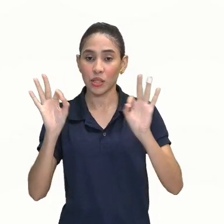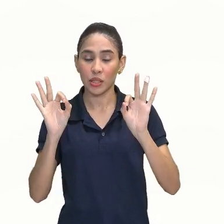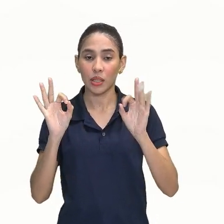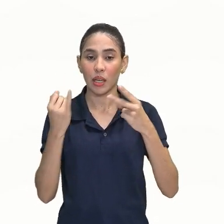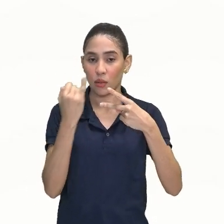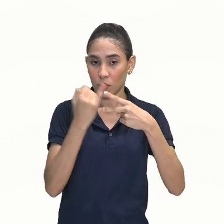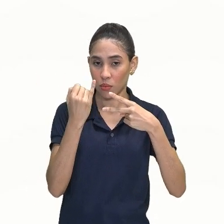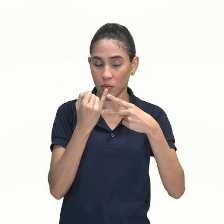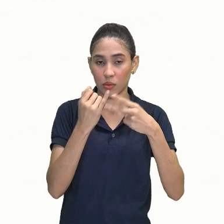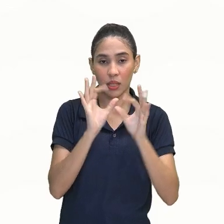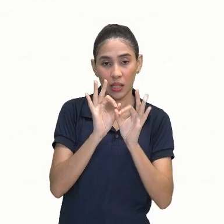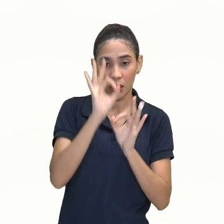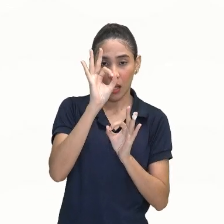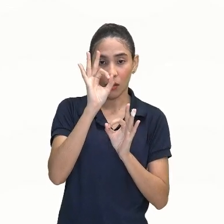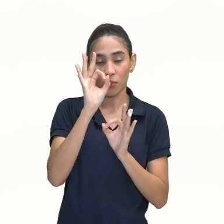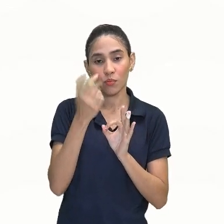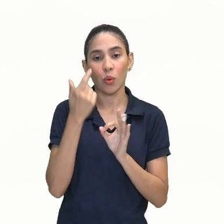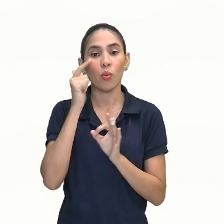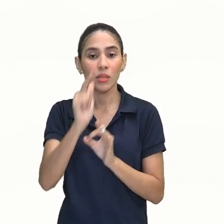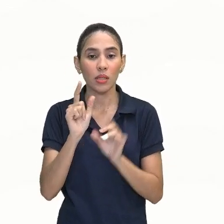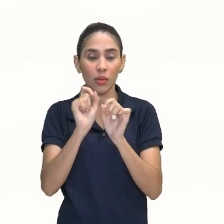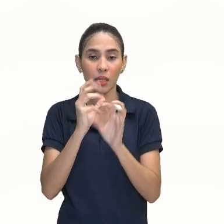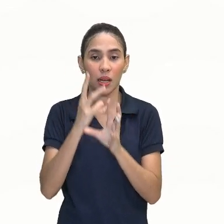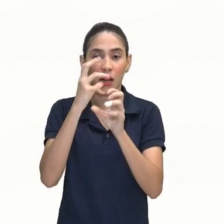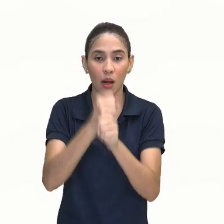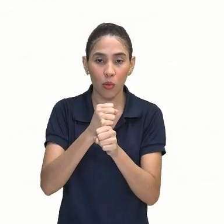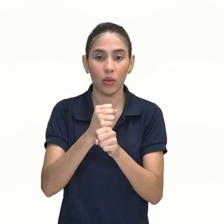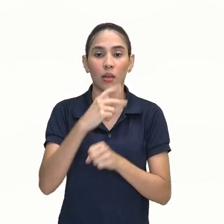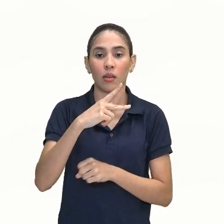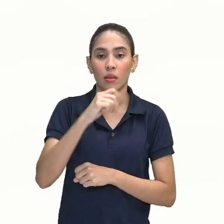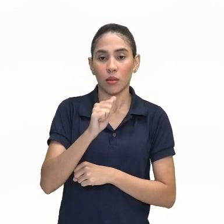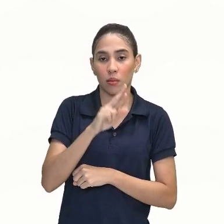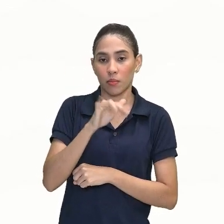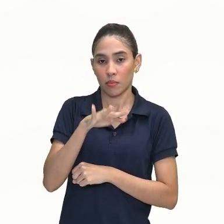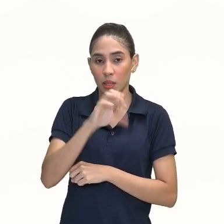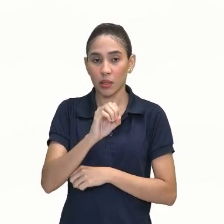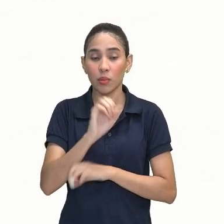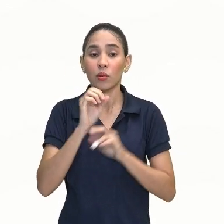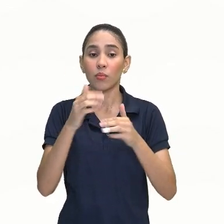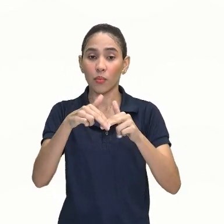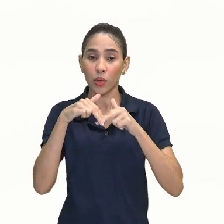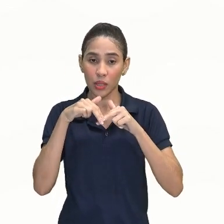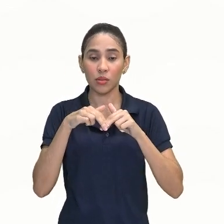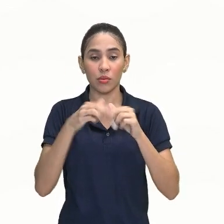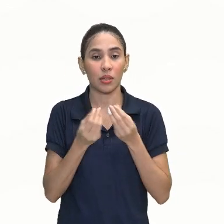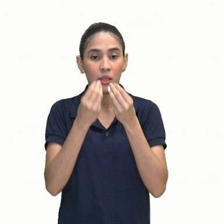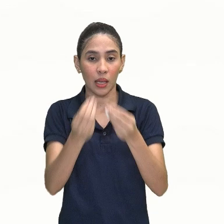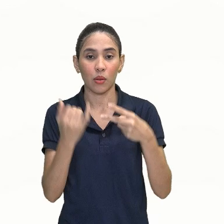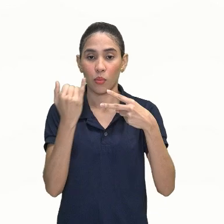seus lados para que a gente possa calcular esse perímetro. Portanto,